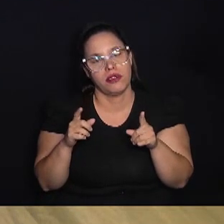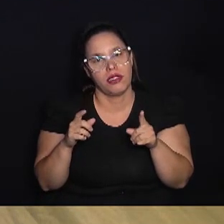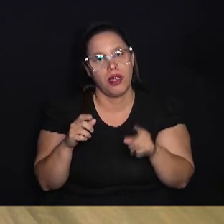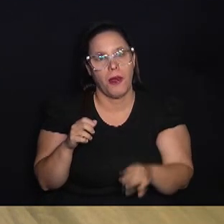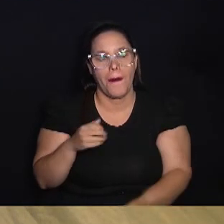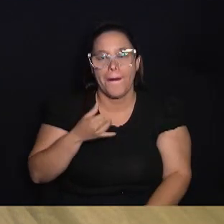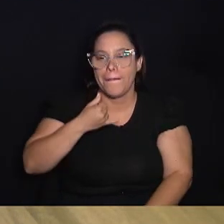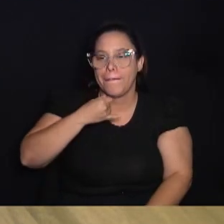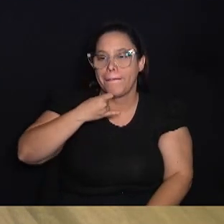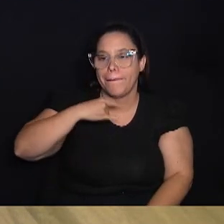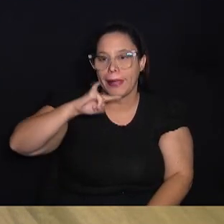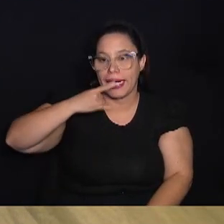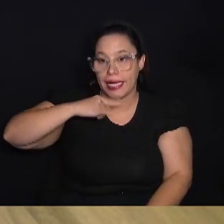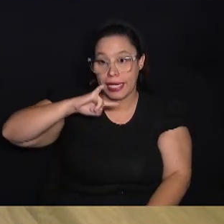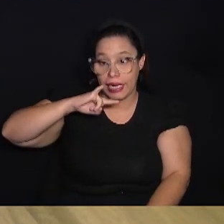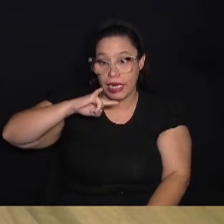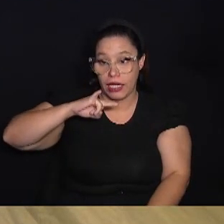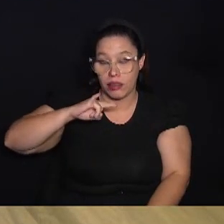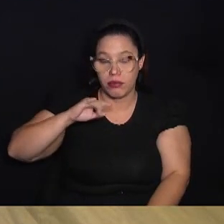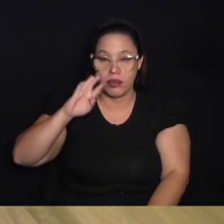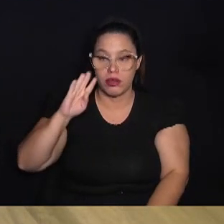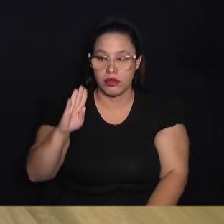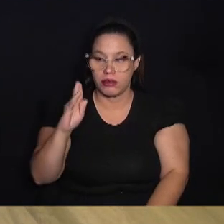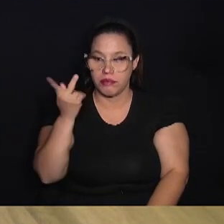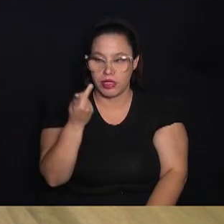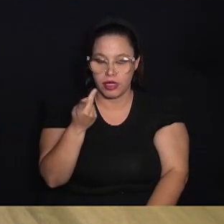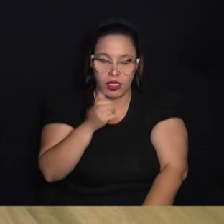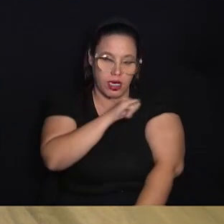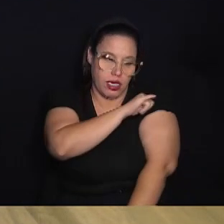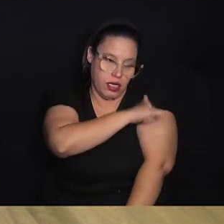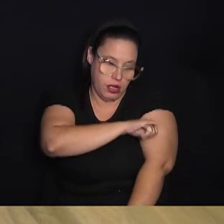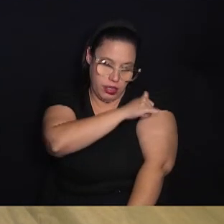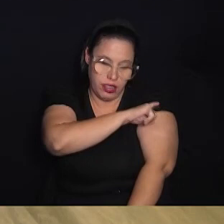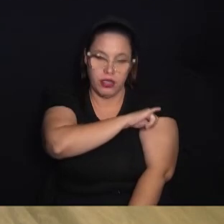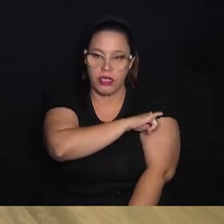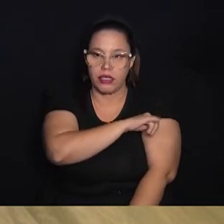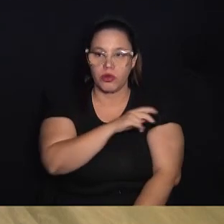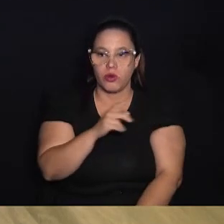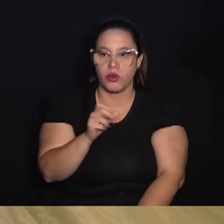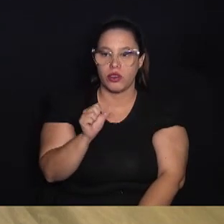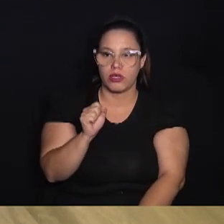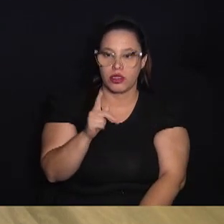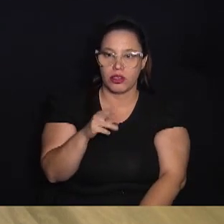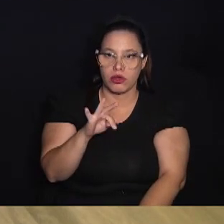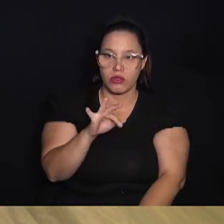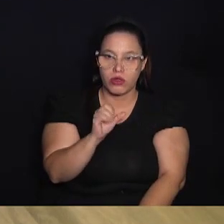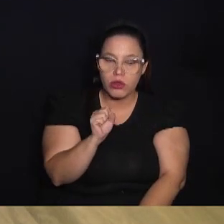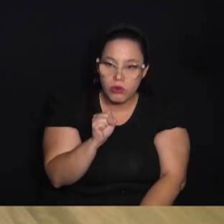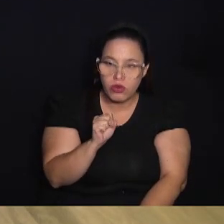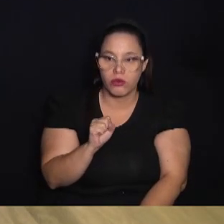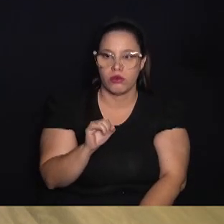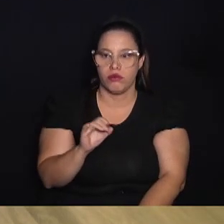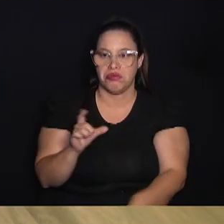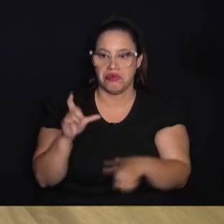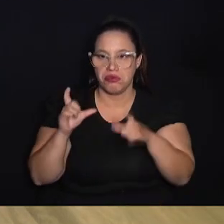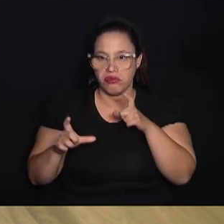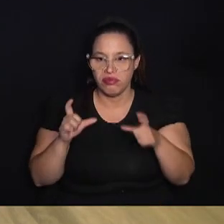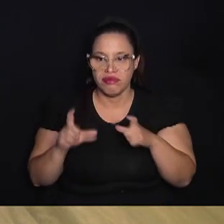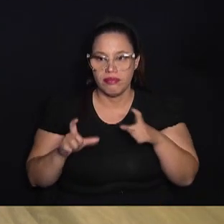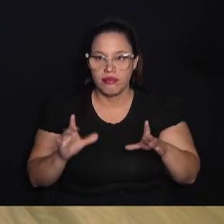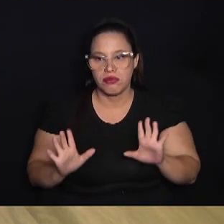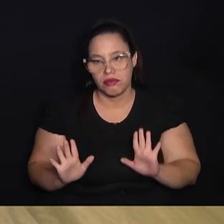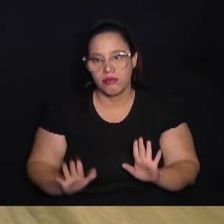Santos São Paulo BH Rio de Janeiro e então por enquanto são essas cidades é o que dá enquanto eu